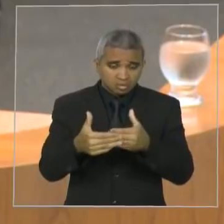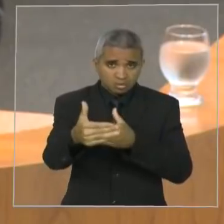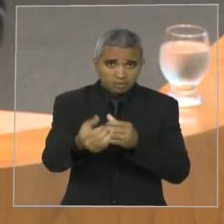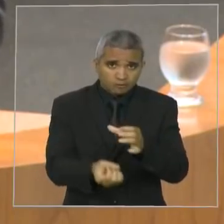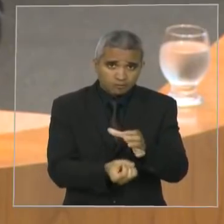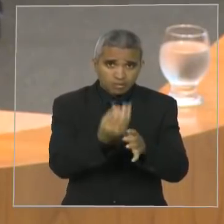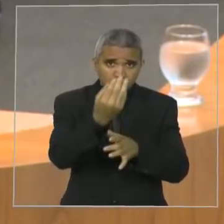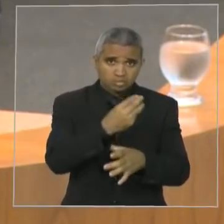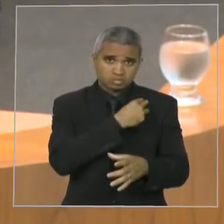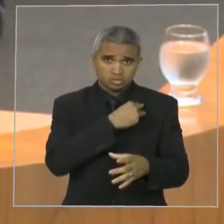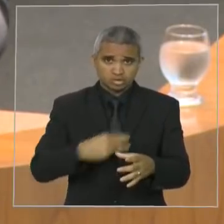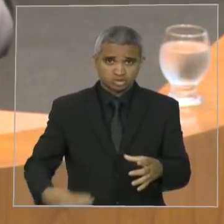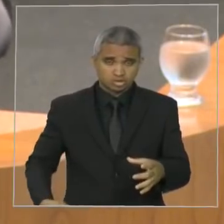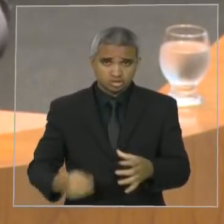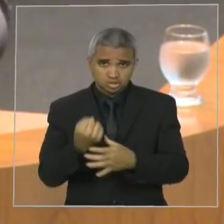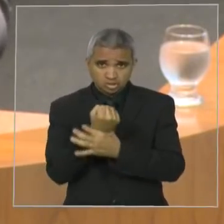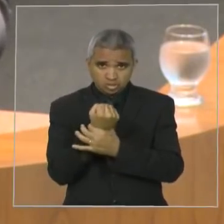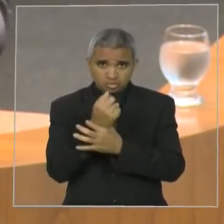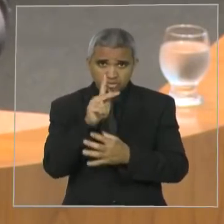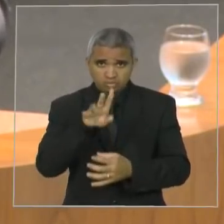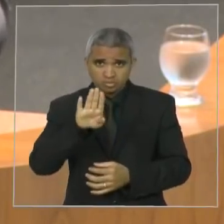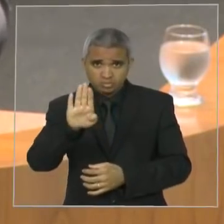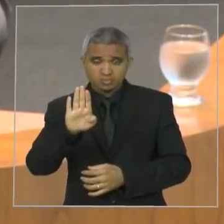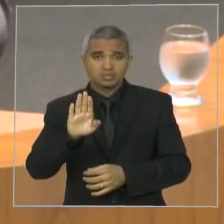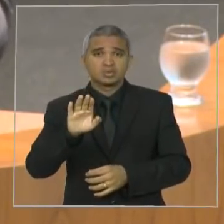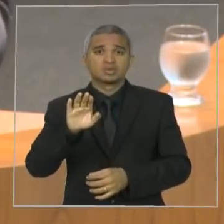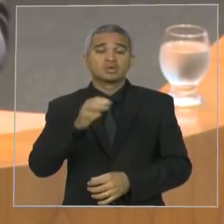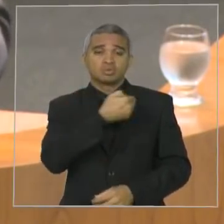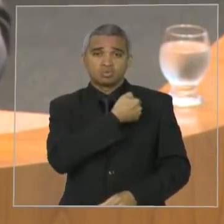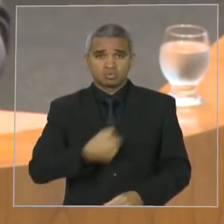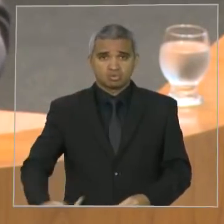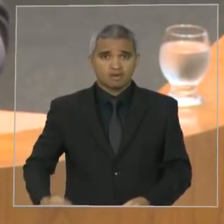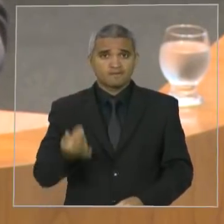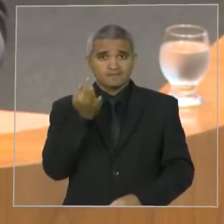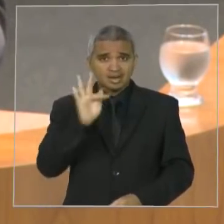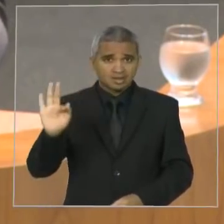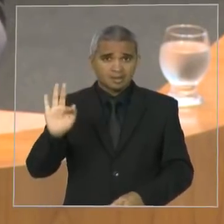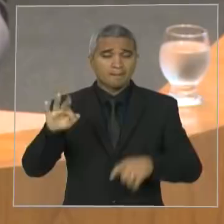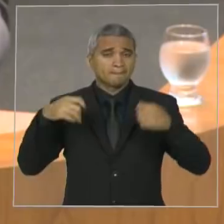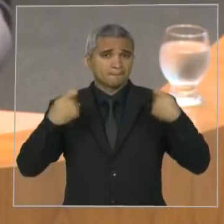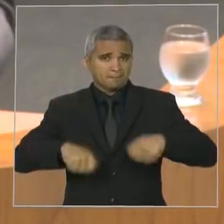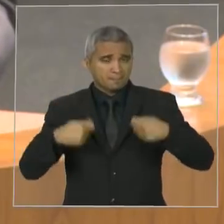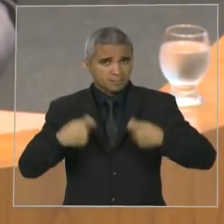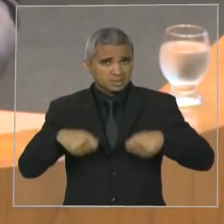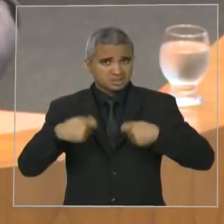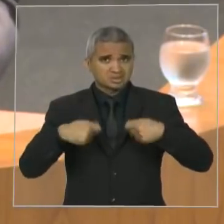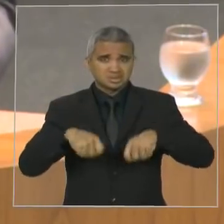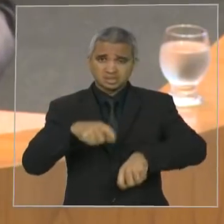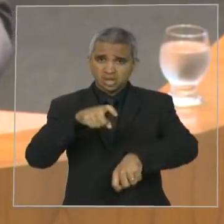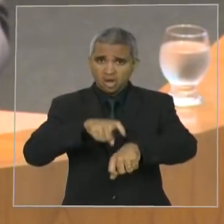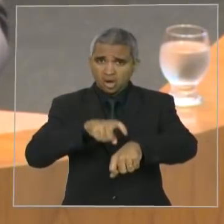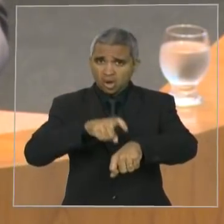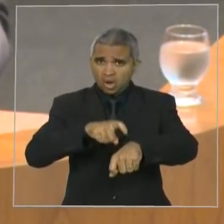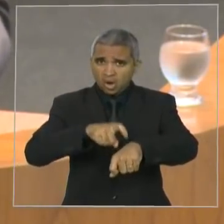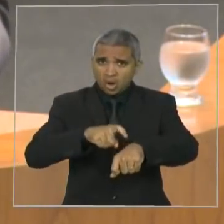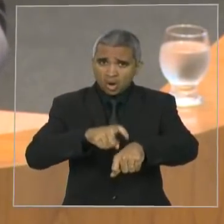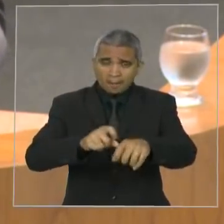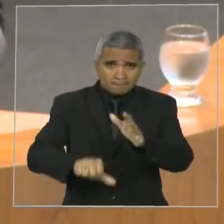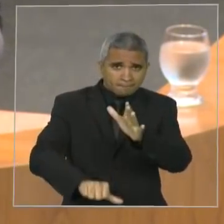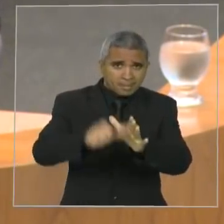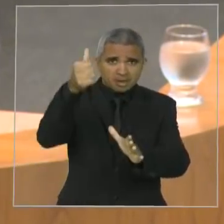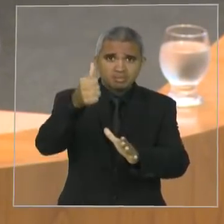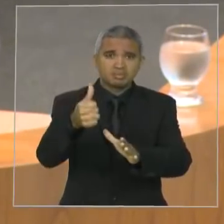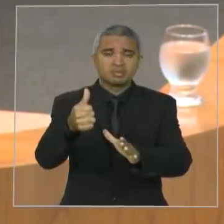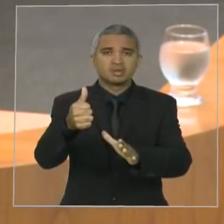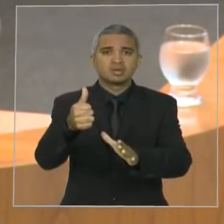ou de administrar, ou de comandar um quarteirão. Mas isso é que está a segurança pública, por falta de compromisso com a segurança